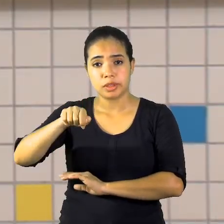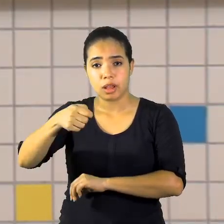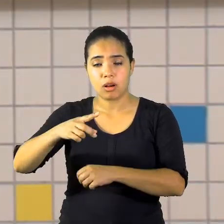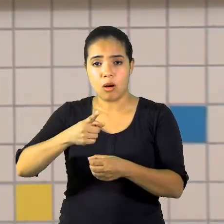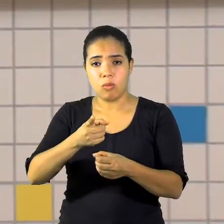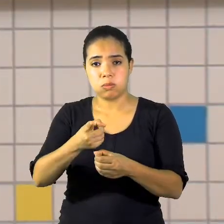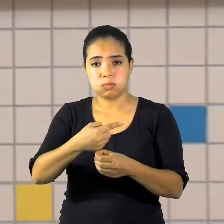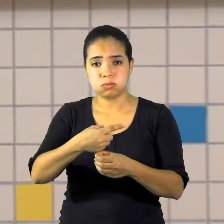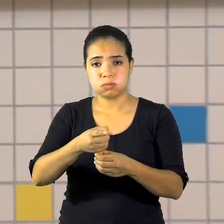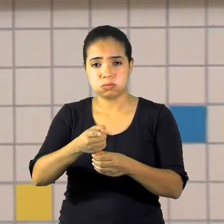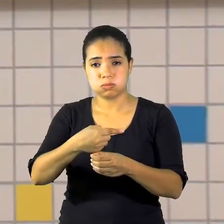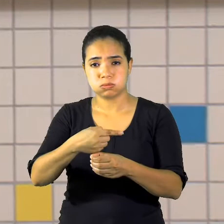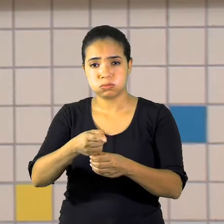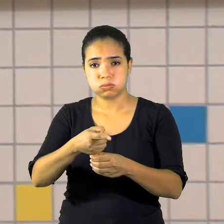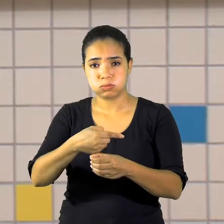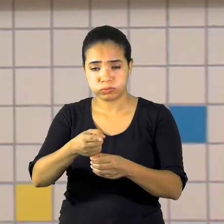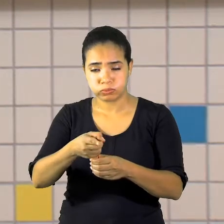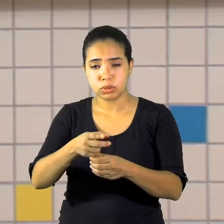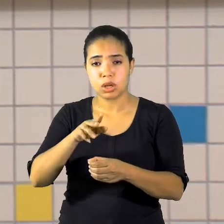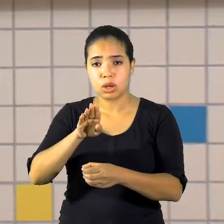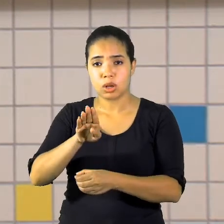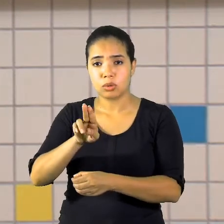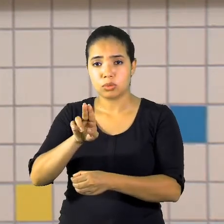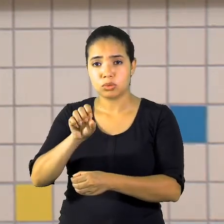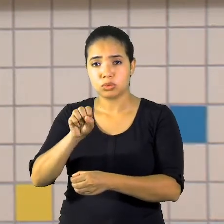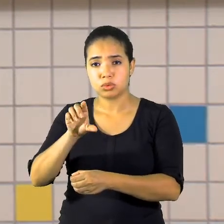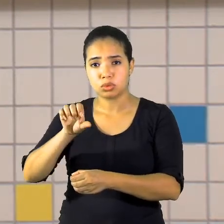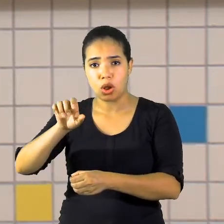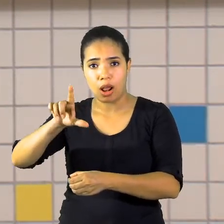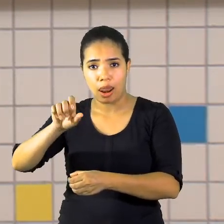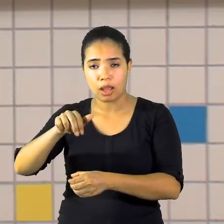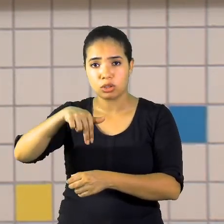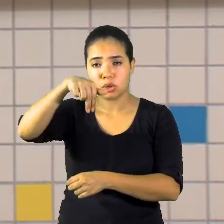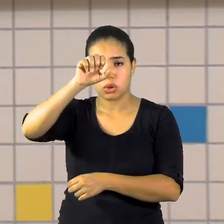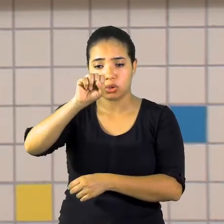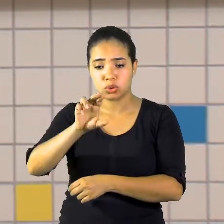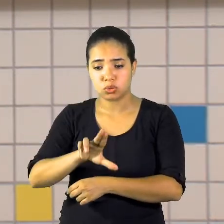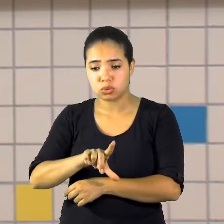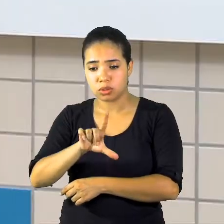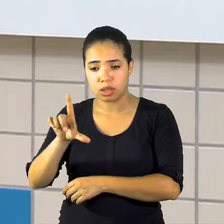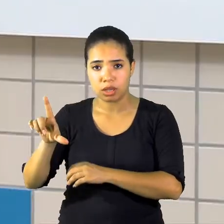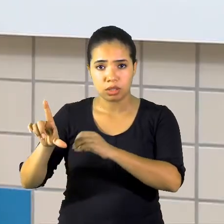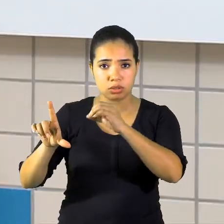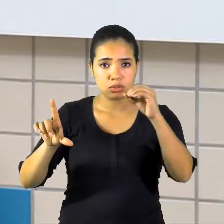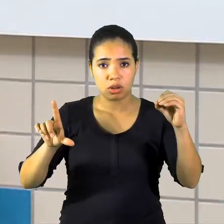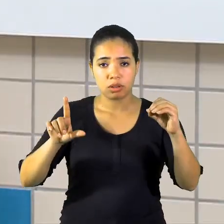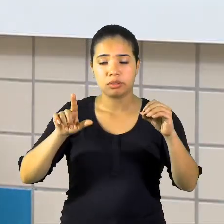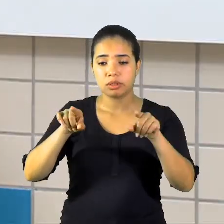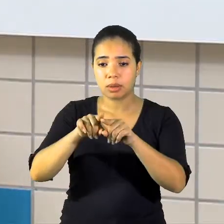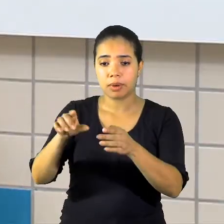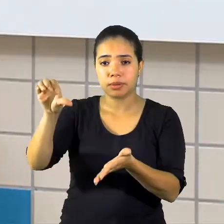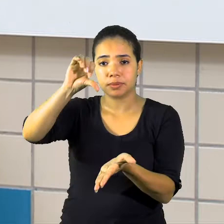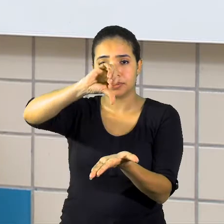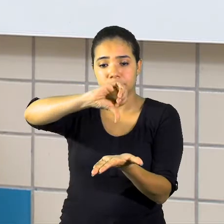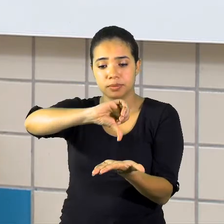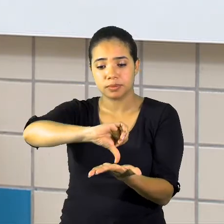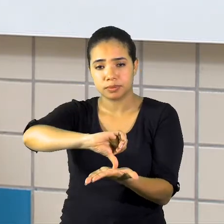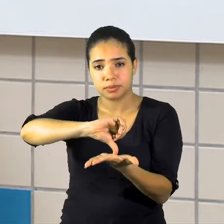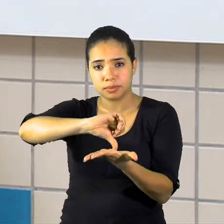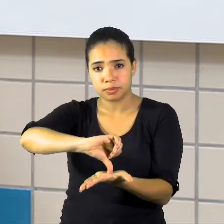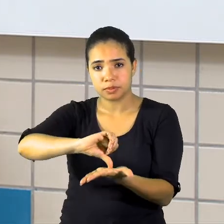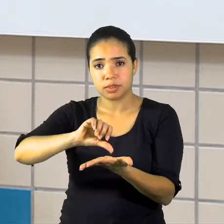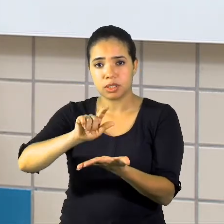indicando norte, sul, leste, oeste, mas eu também vou utilizar a orientação, como por exemplo, GPS,